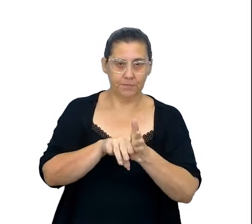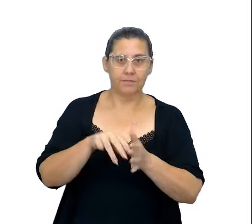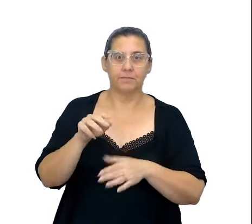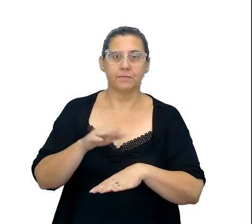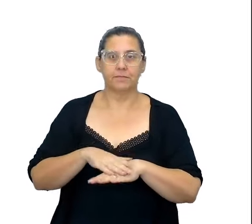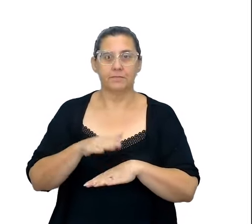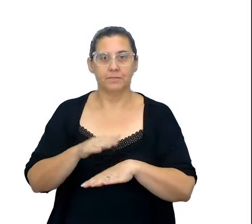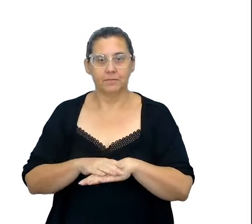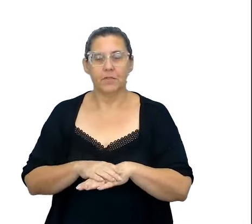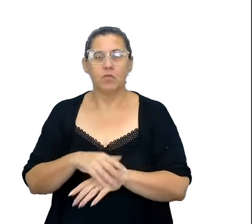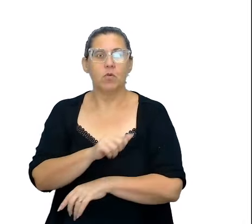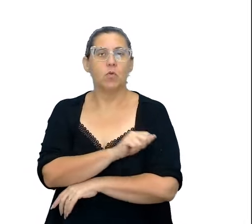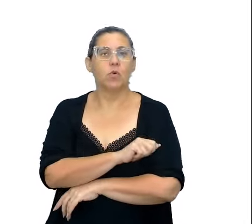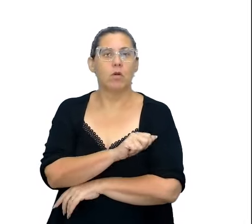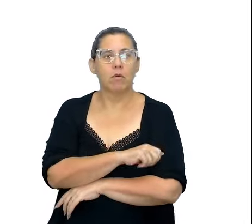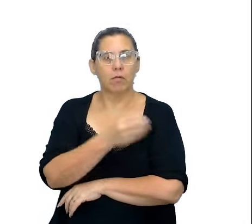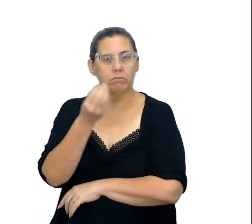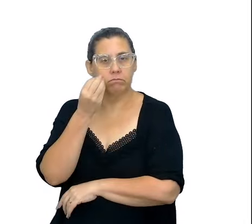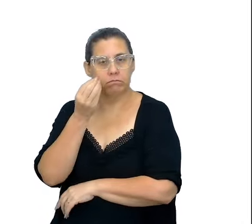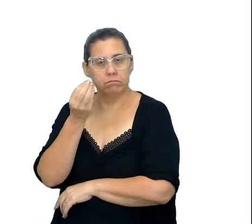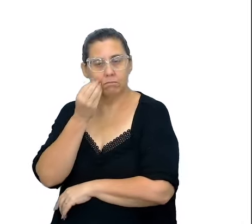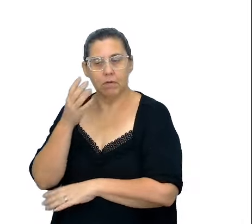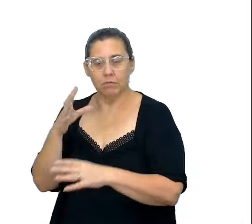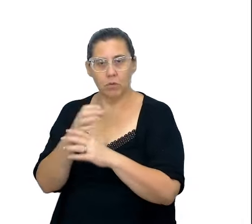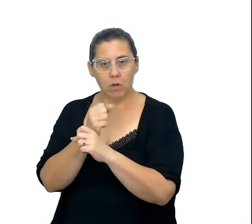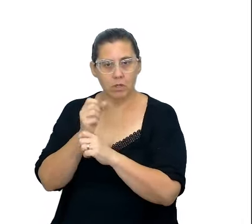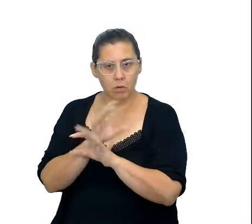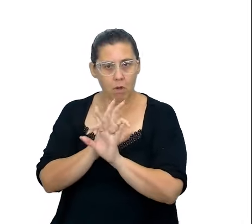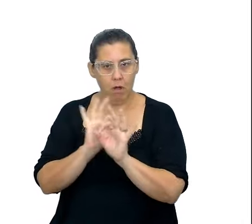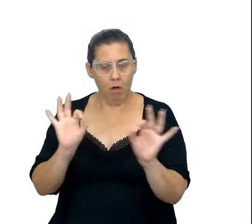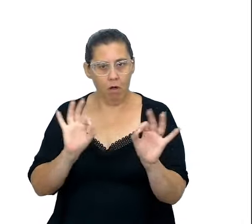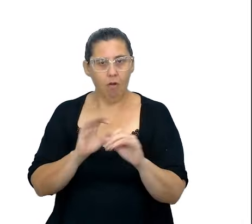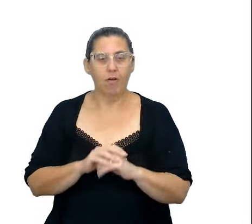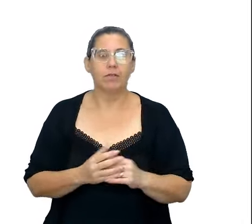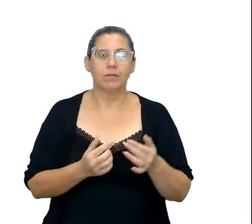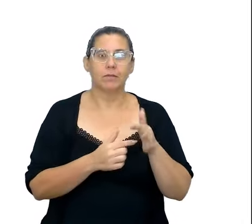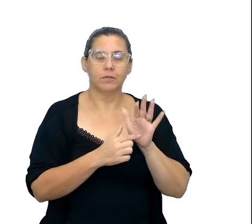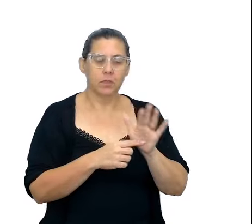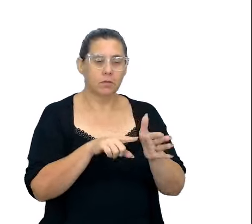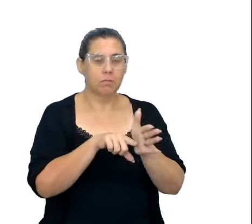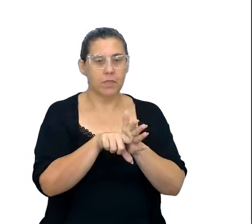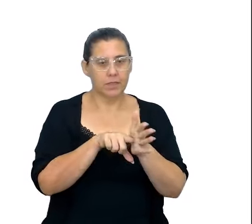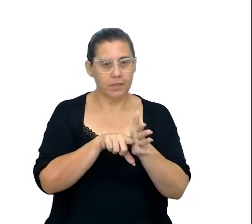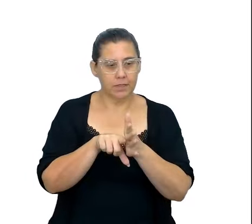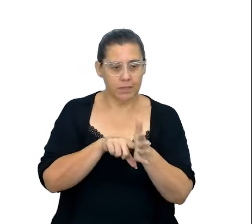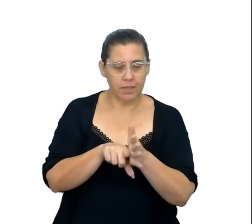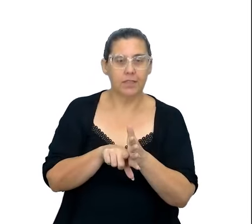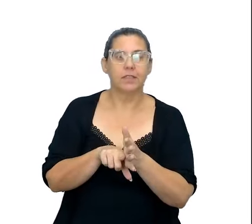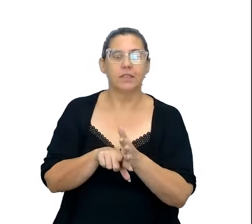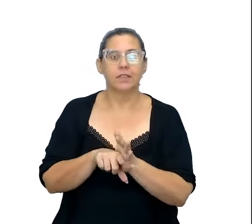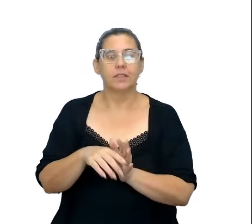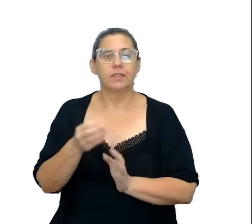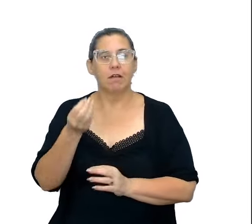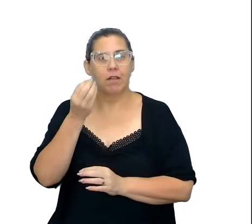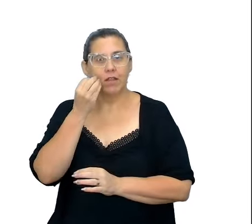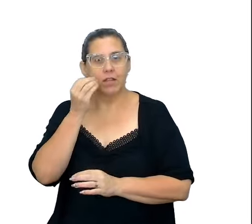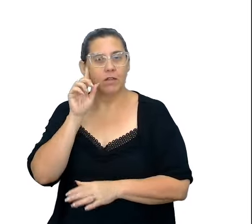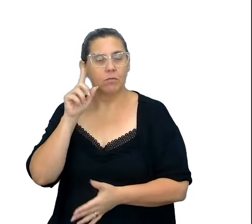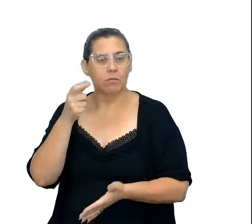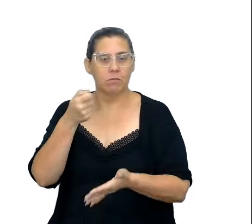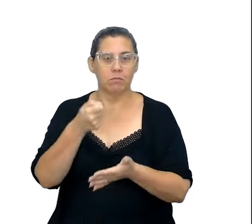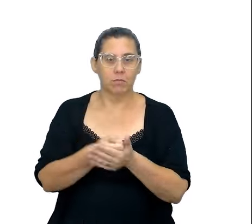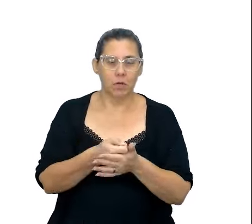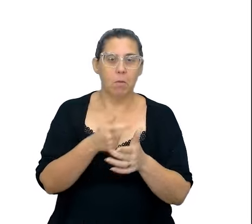fazem com que os estudantes busquem o resultado. Eles realizam essas pesquisas, vão buscar, então, a solução